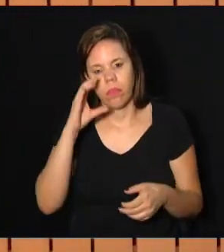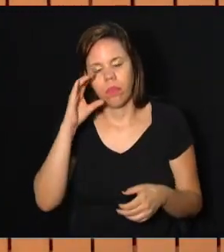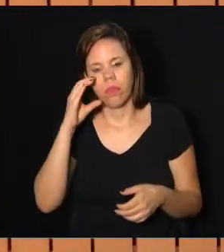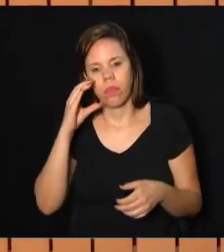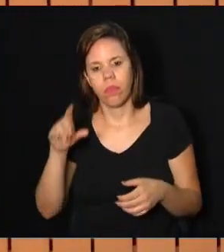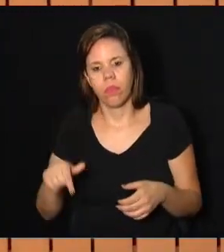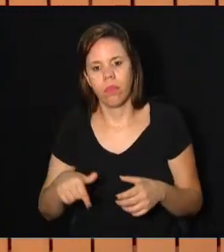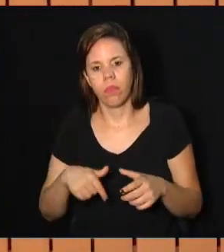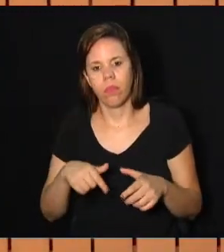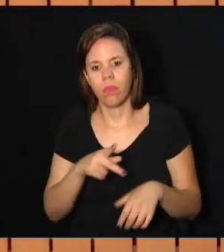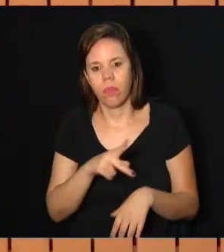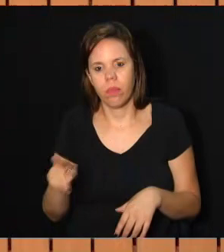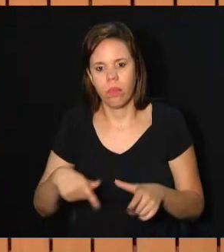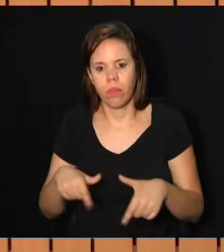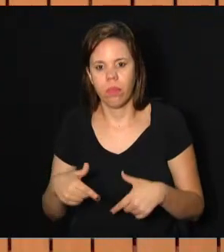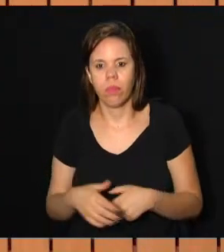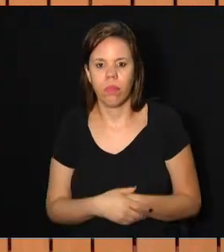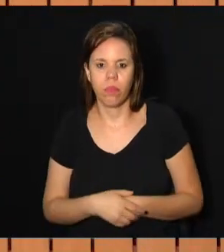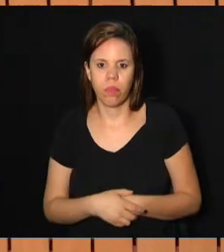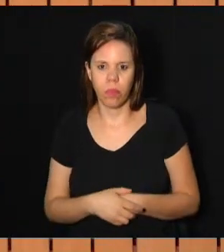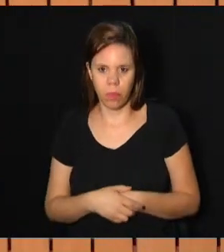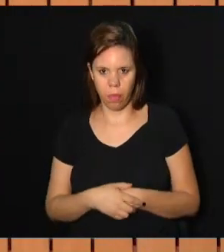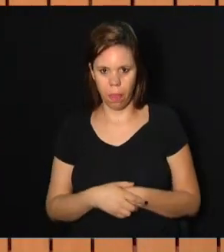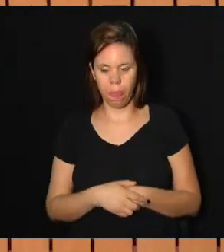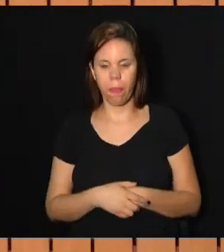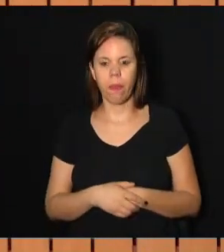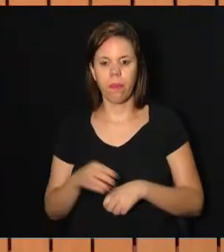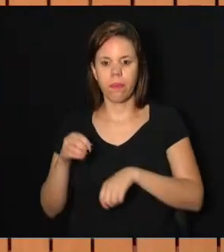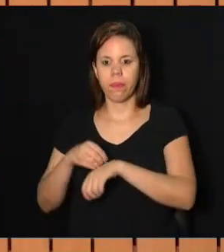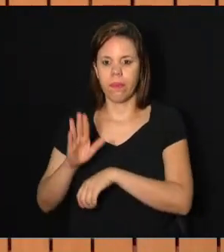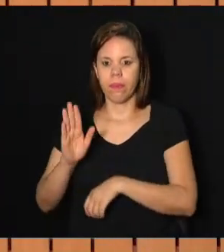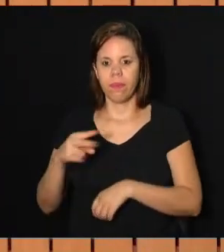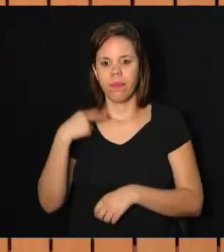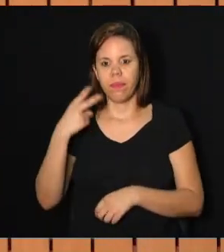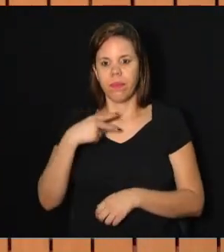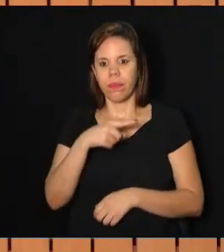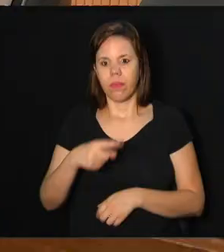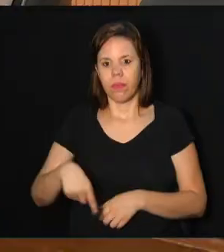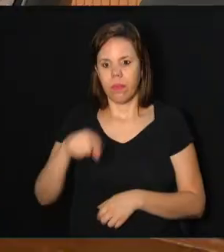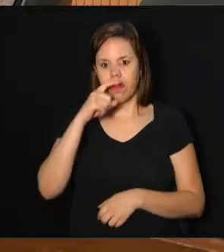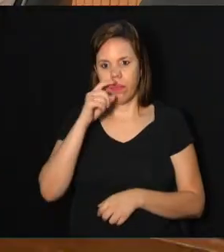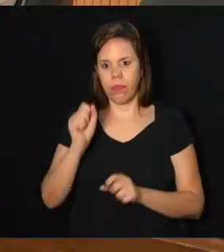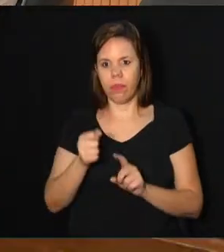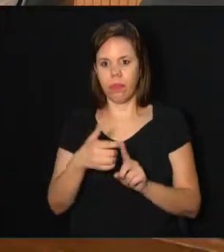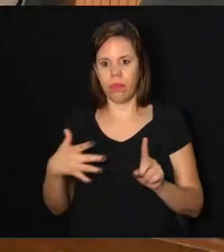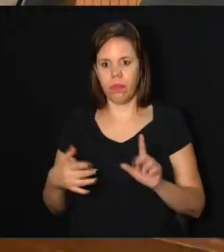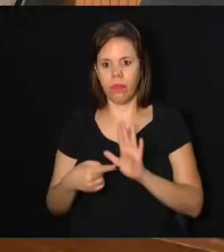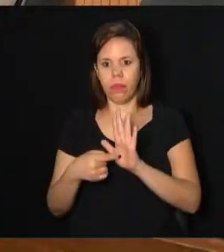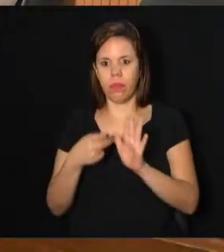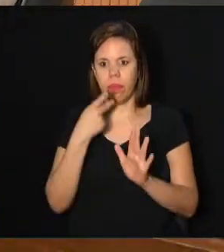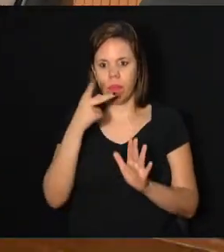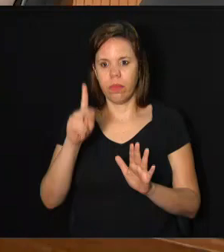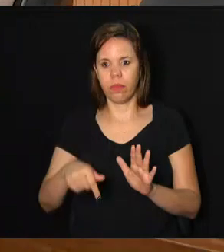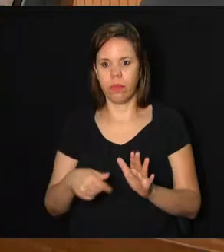pela presidência dos trabalhos. Eu passo já para o vereador Zé Carlos, se ele puder expor, então, essa